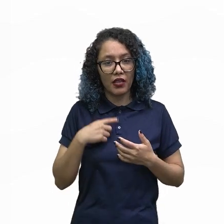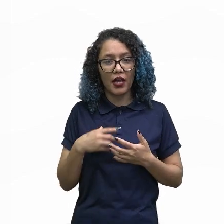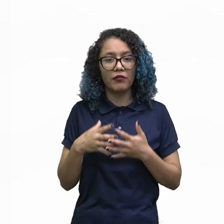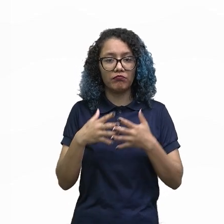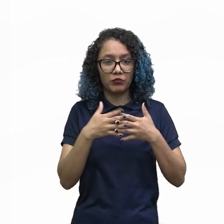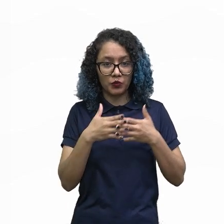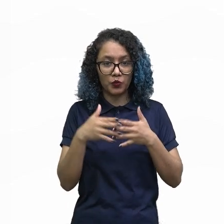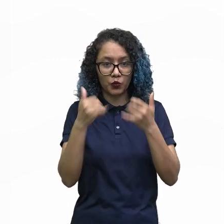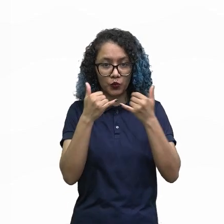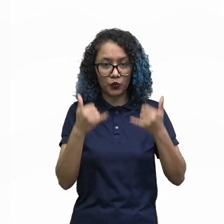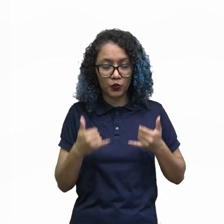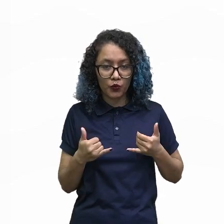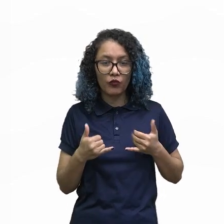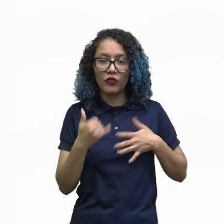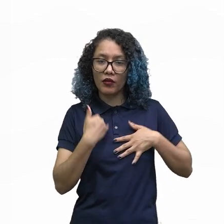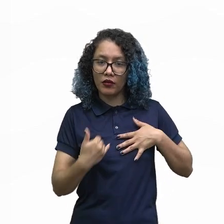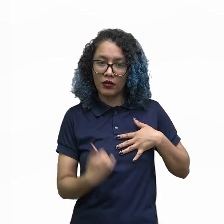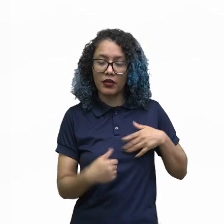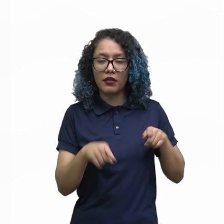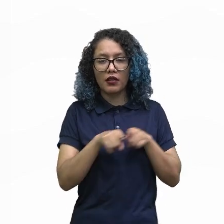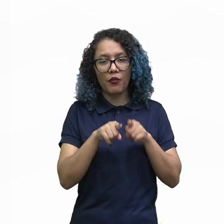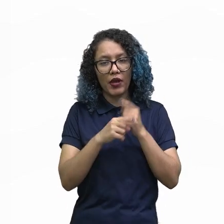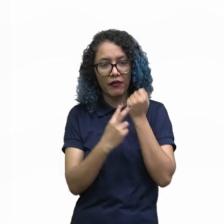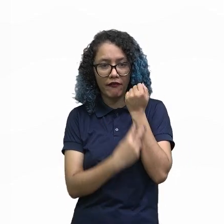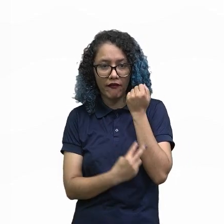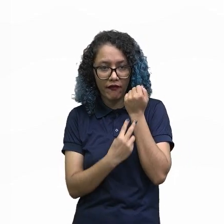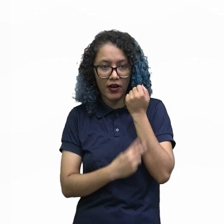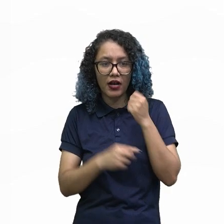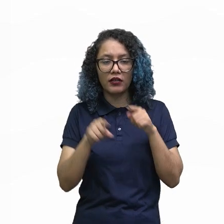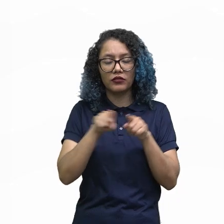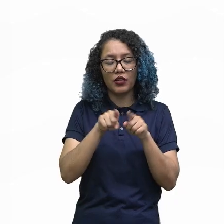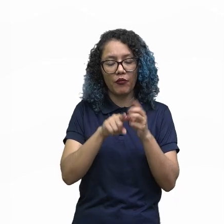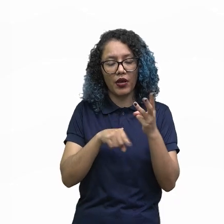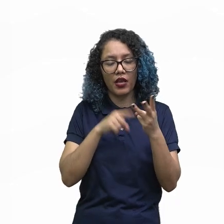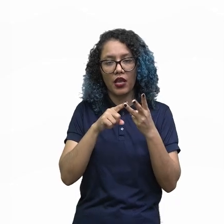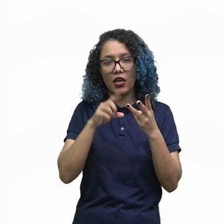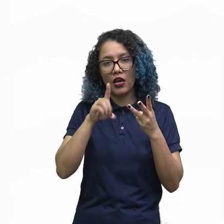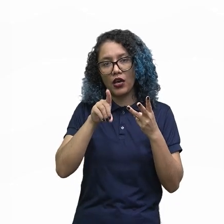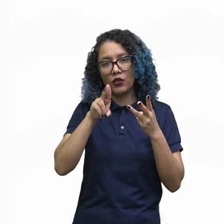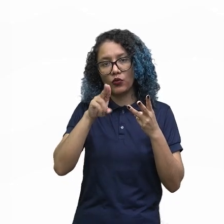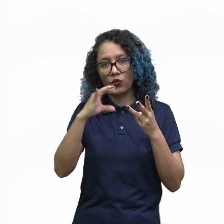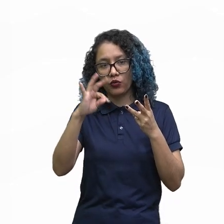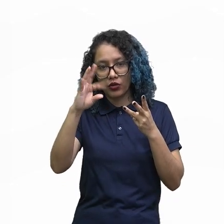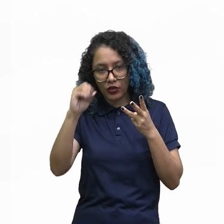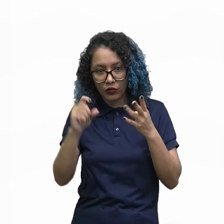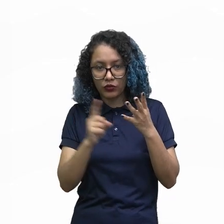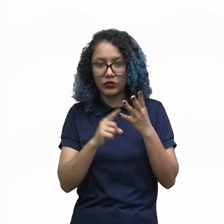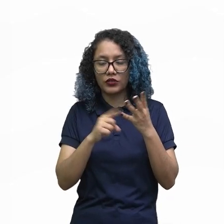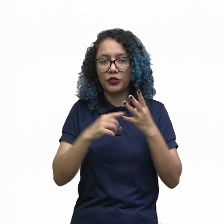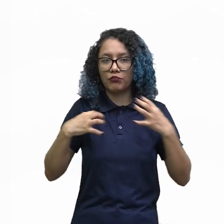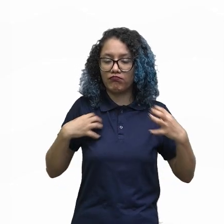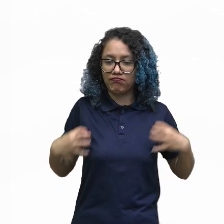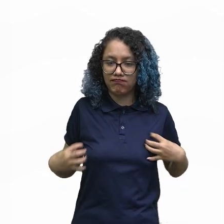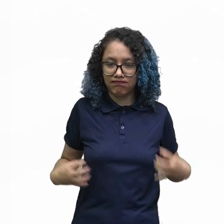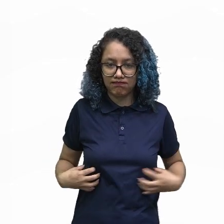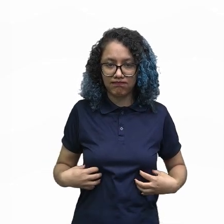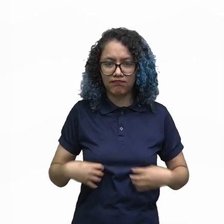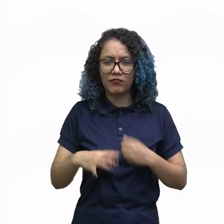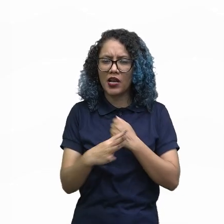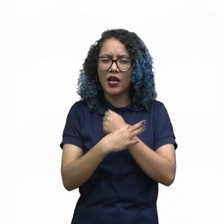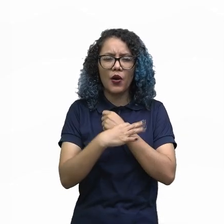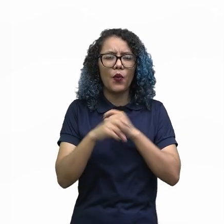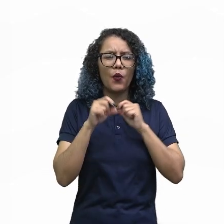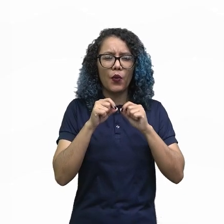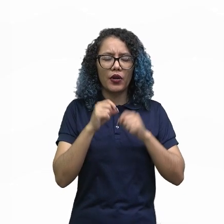capilares linfáticos, vasos linfáticos, ductos linfáticos e linfonodos. Ele garante o retorno